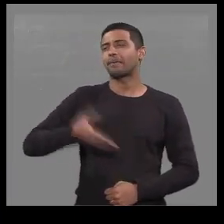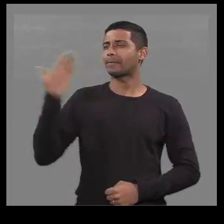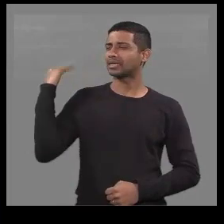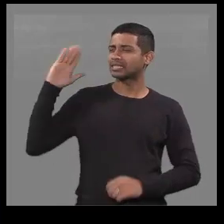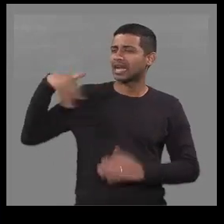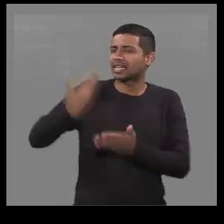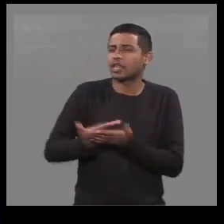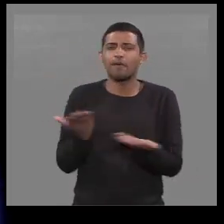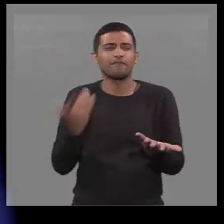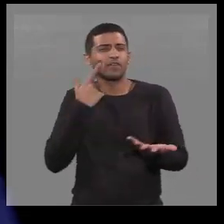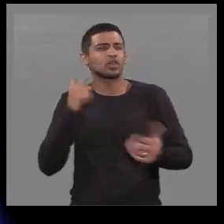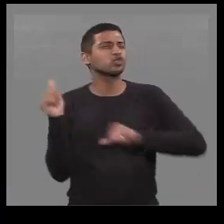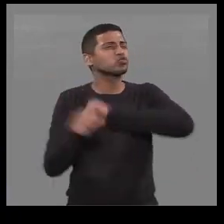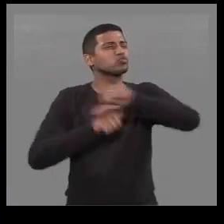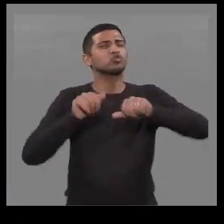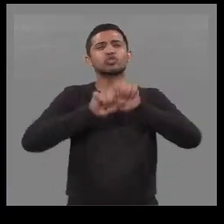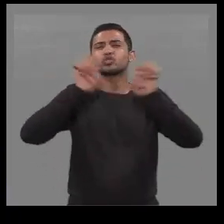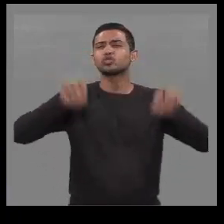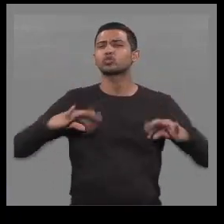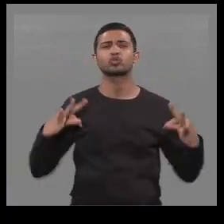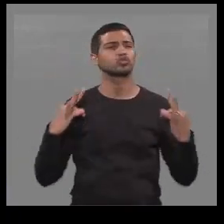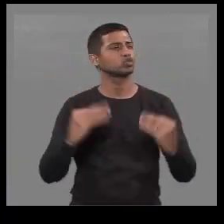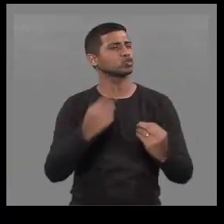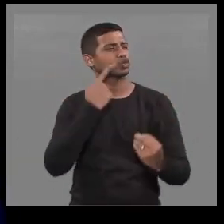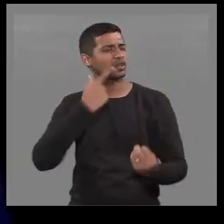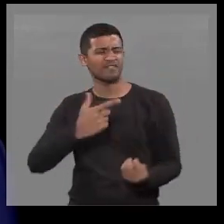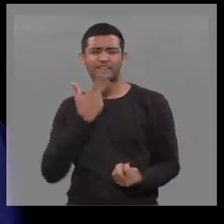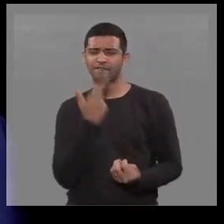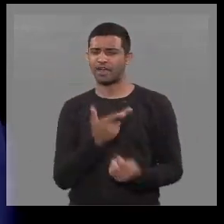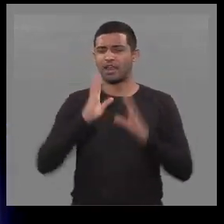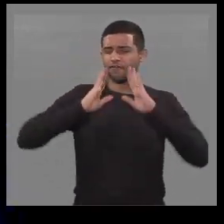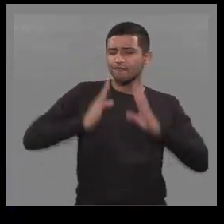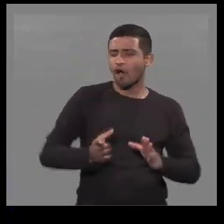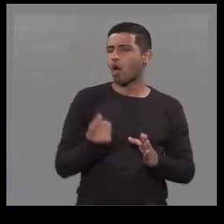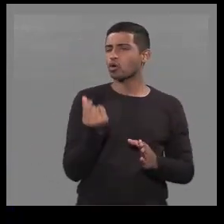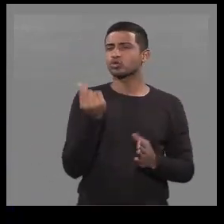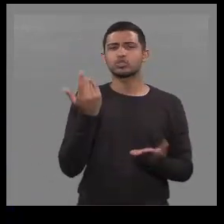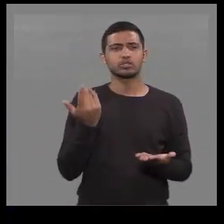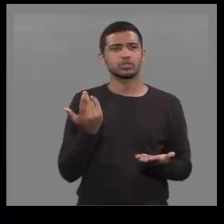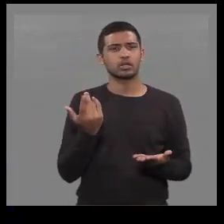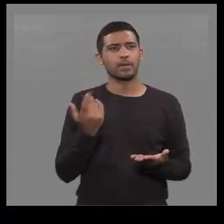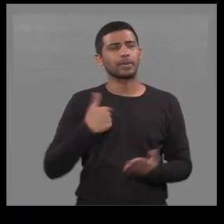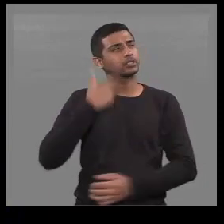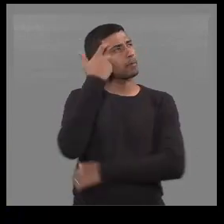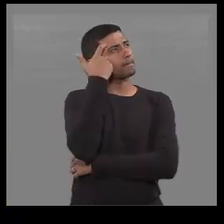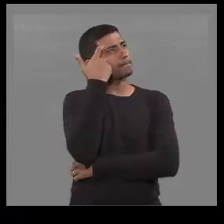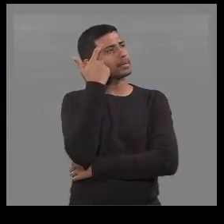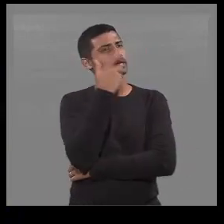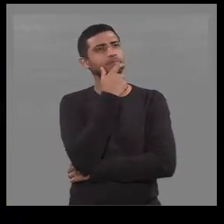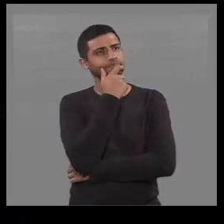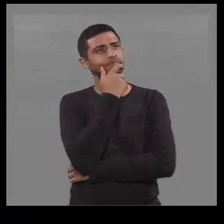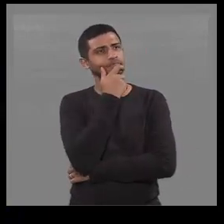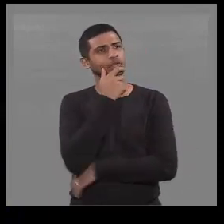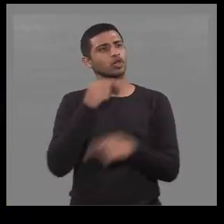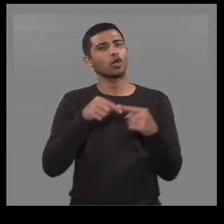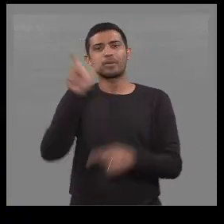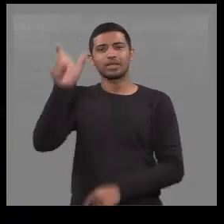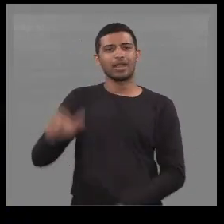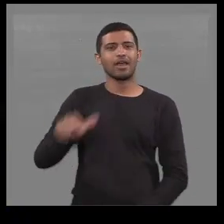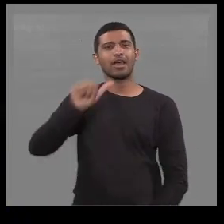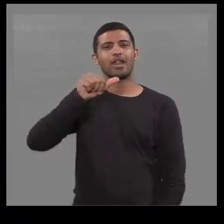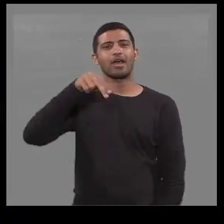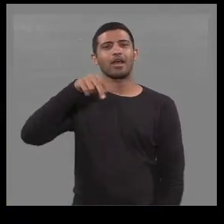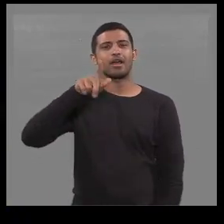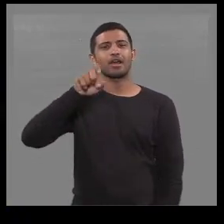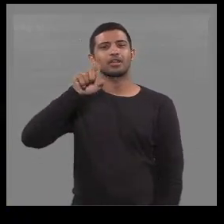o início, quando você fala, a gente muda toda essa estrutura, né, movimentando a questão financeira, o que me vem muito à cabeça é